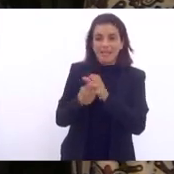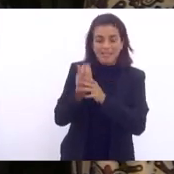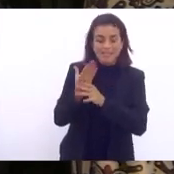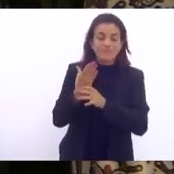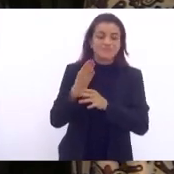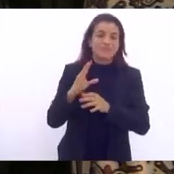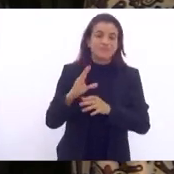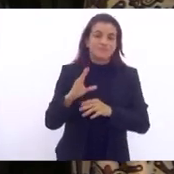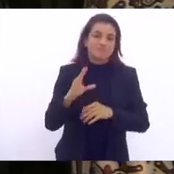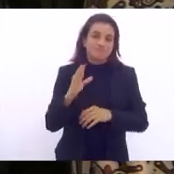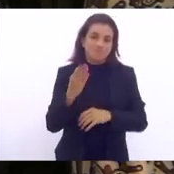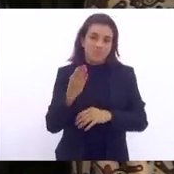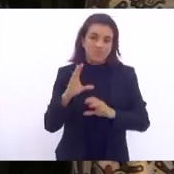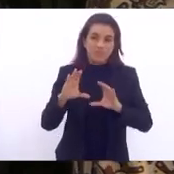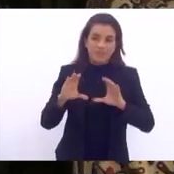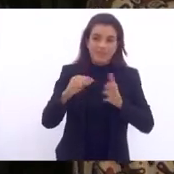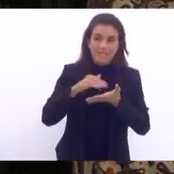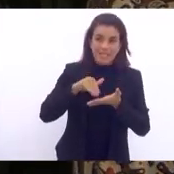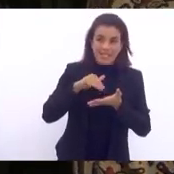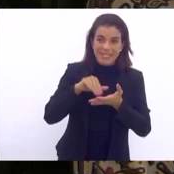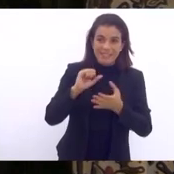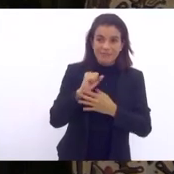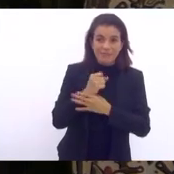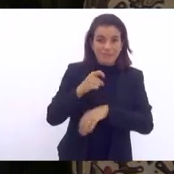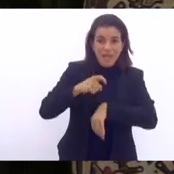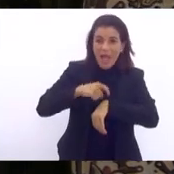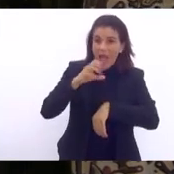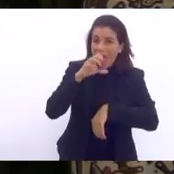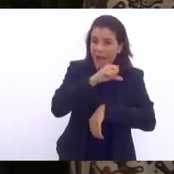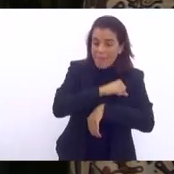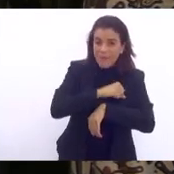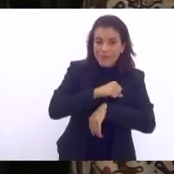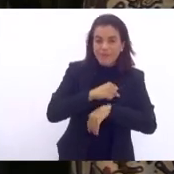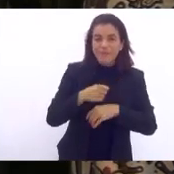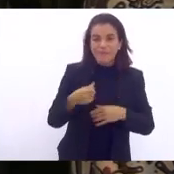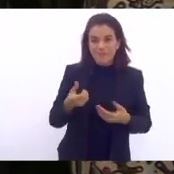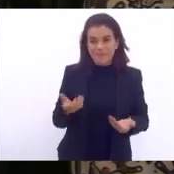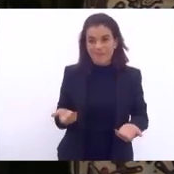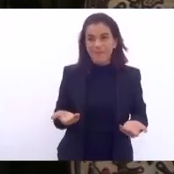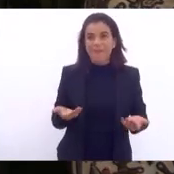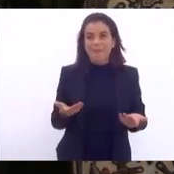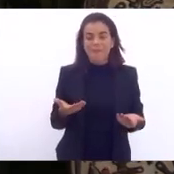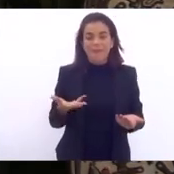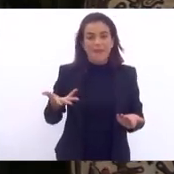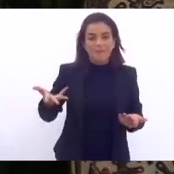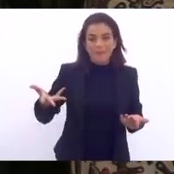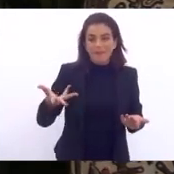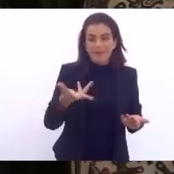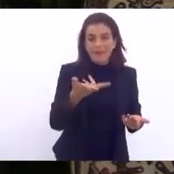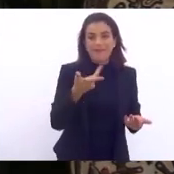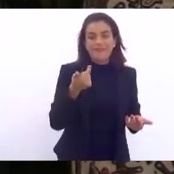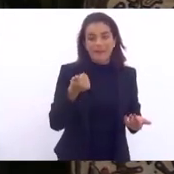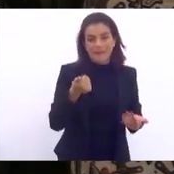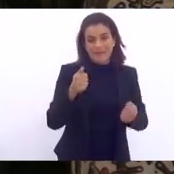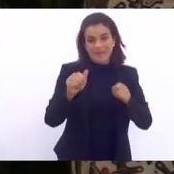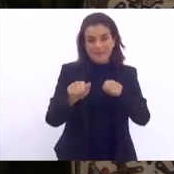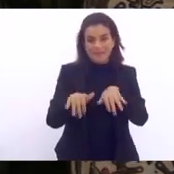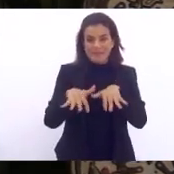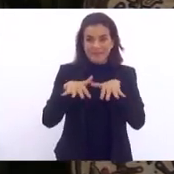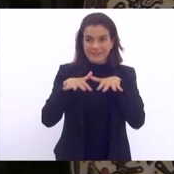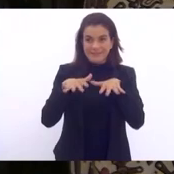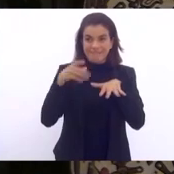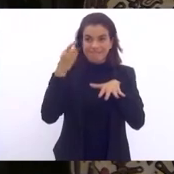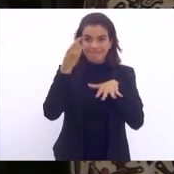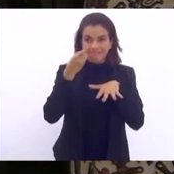em poucas horas. Então, essa é uma qualidade do parlamento, das lideranças